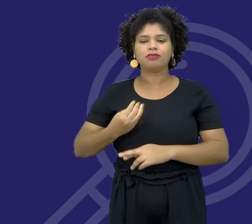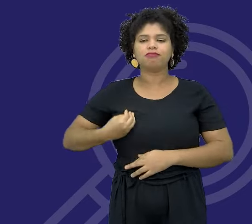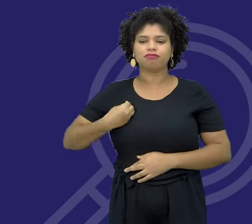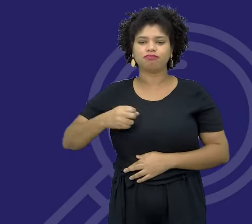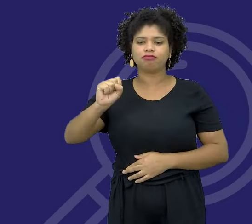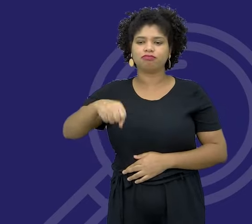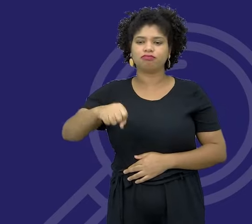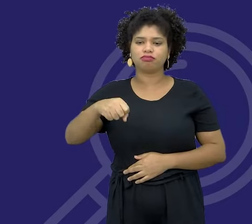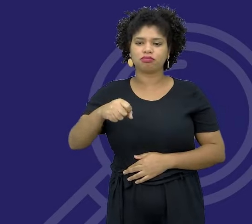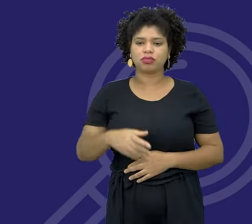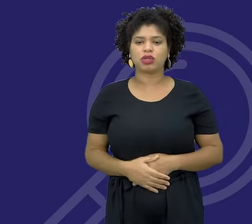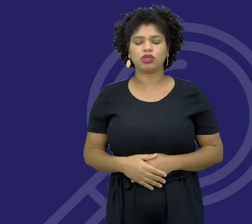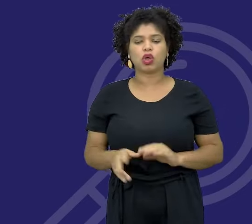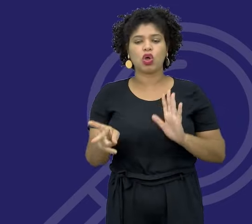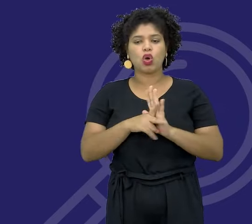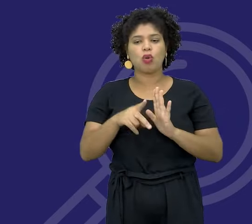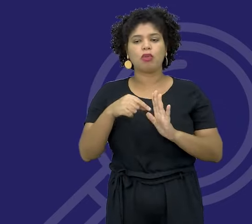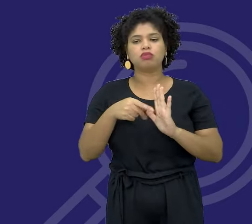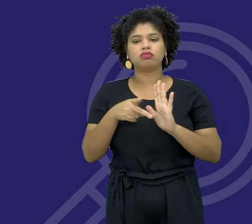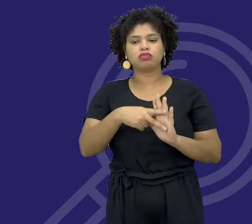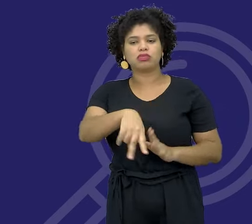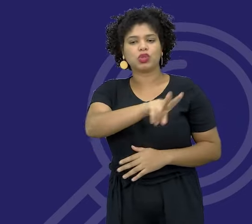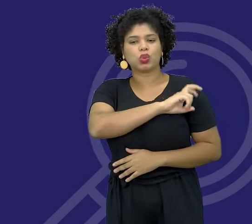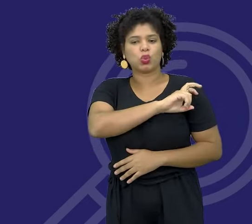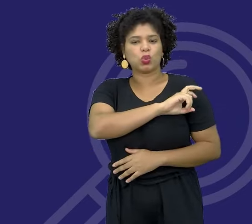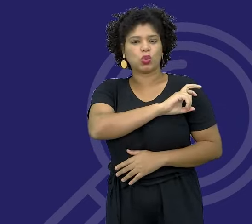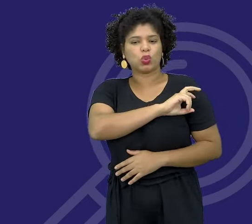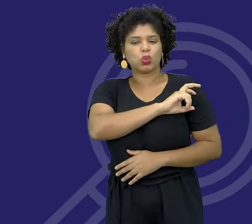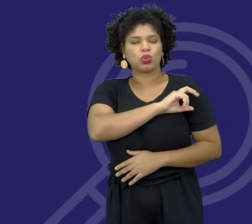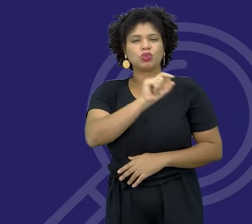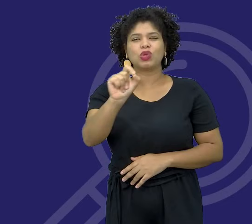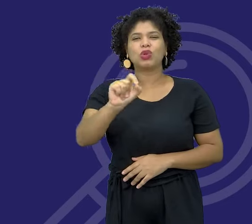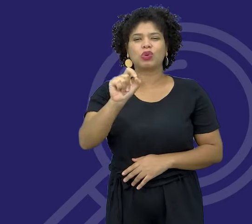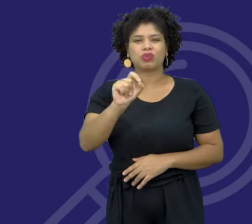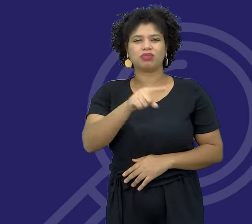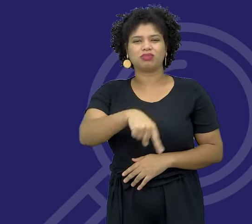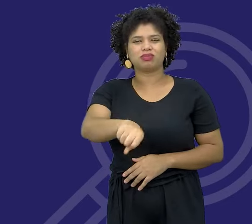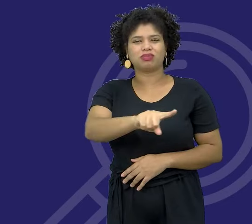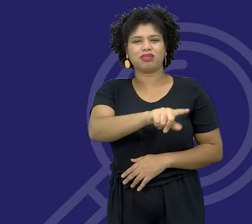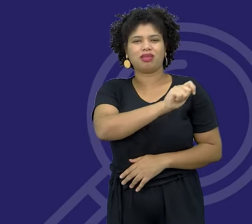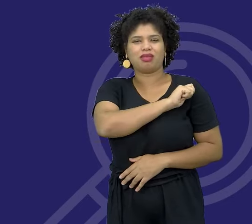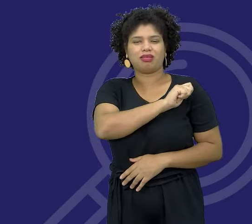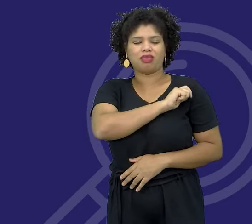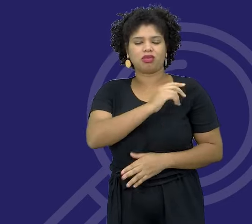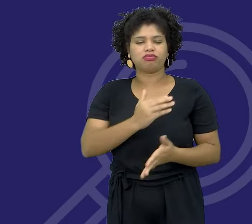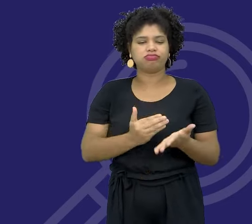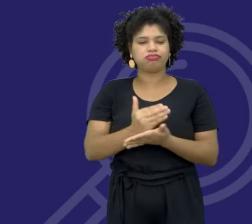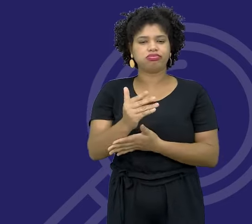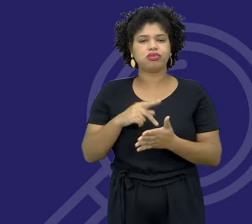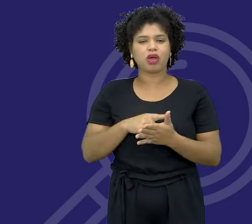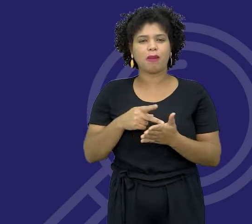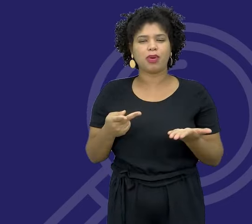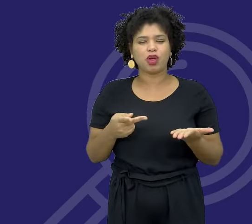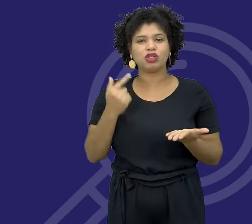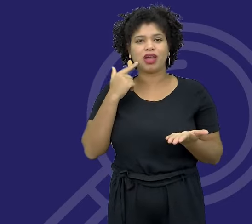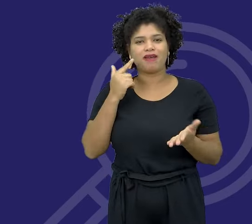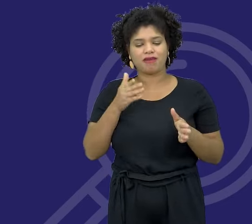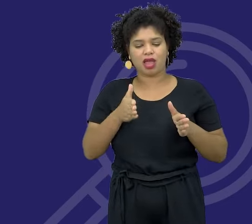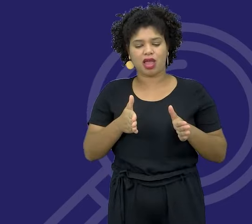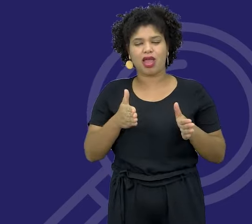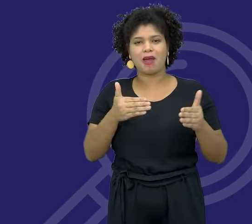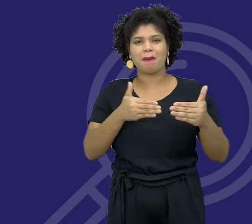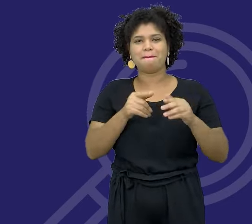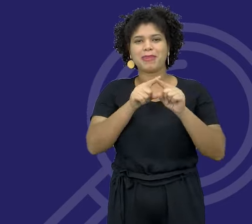com a habilidade do quinto ano. No quinto ano, eles começam com esse processo de planificação. Os